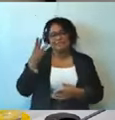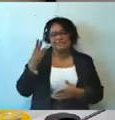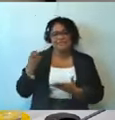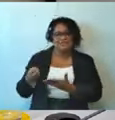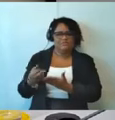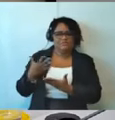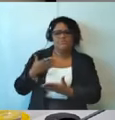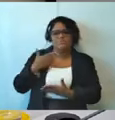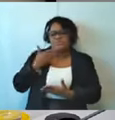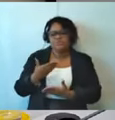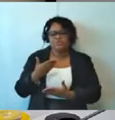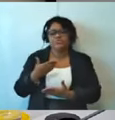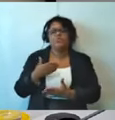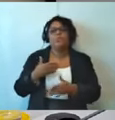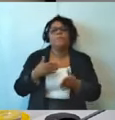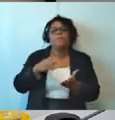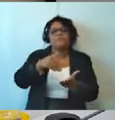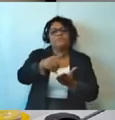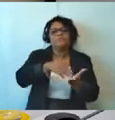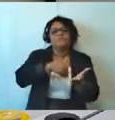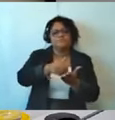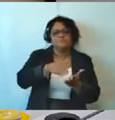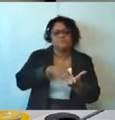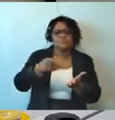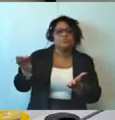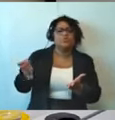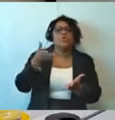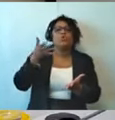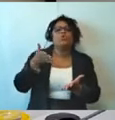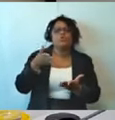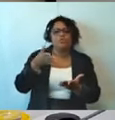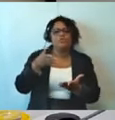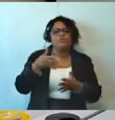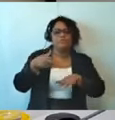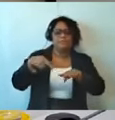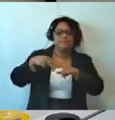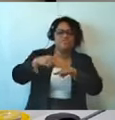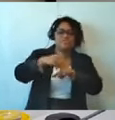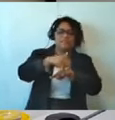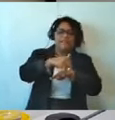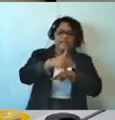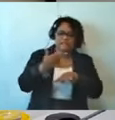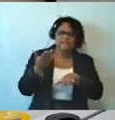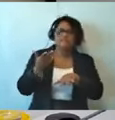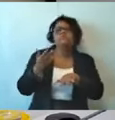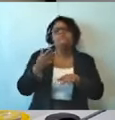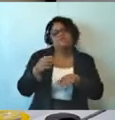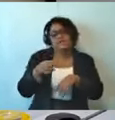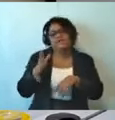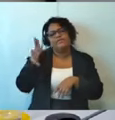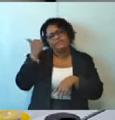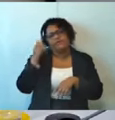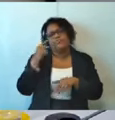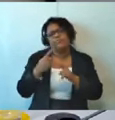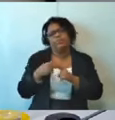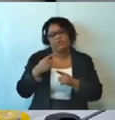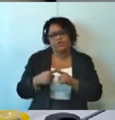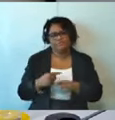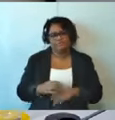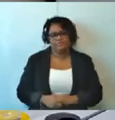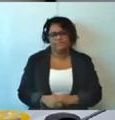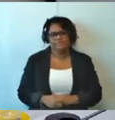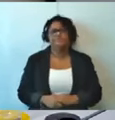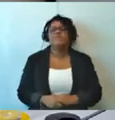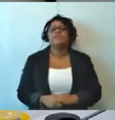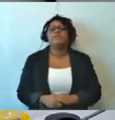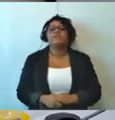pedestre. Então, daí a gente começa a ver o porquê que está acontecendo uma coisa muito precária nessa política aí. Mas deixo aqui meus parabéns pela